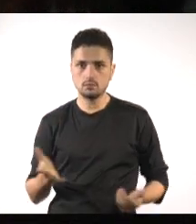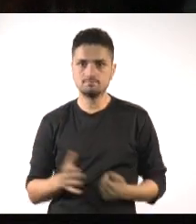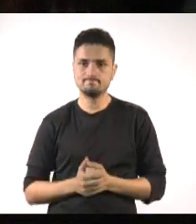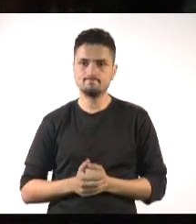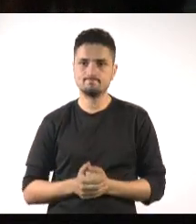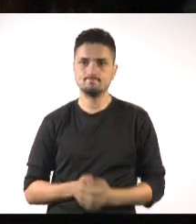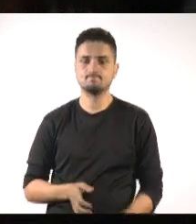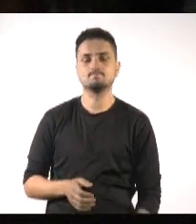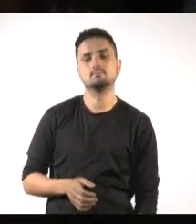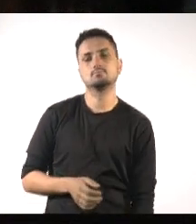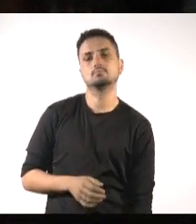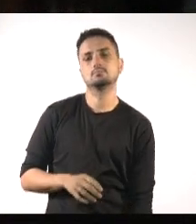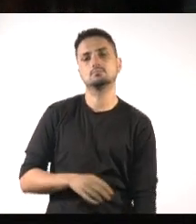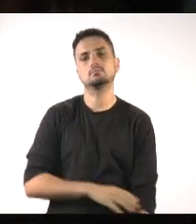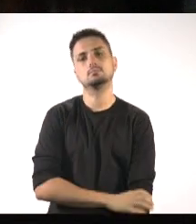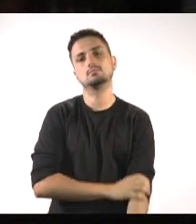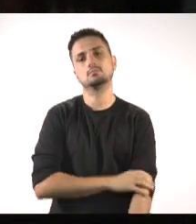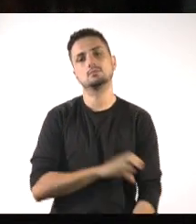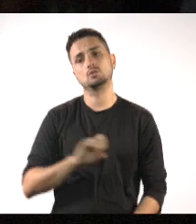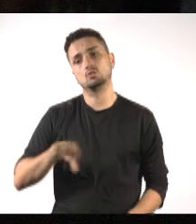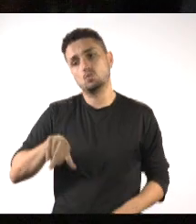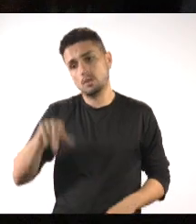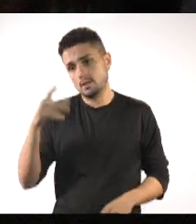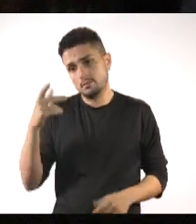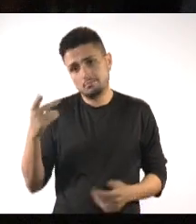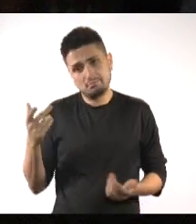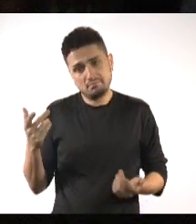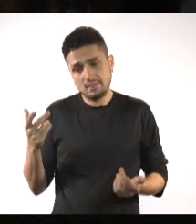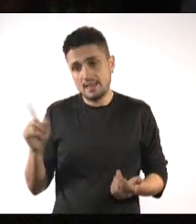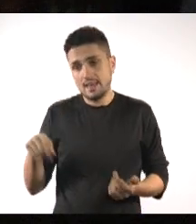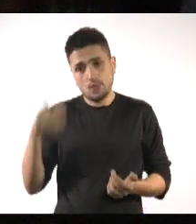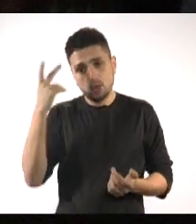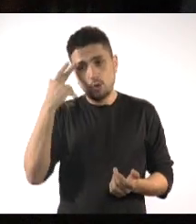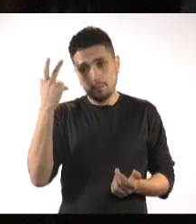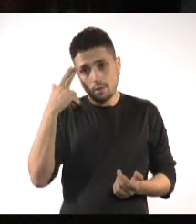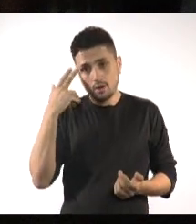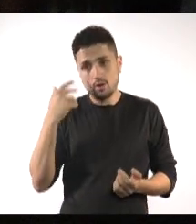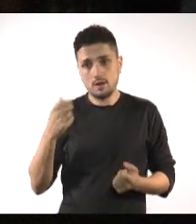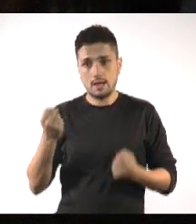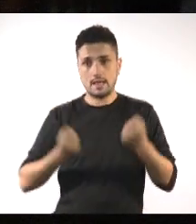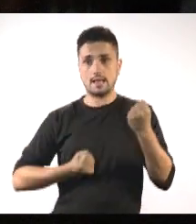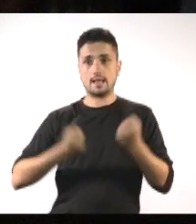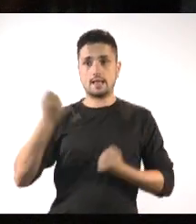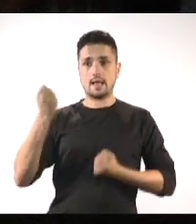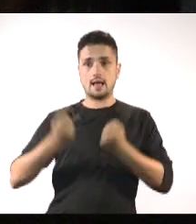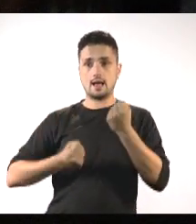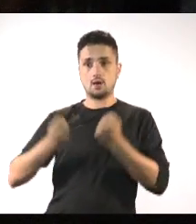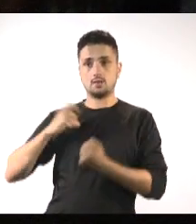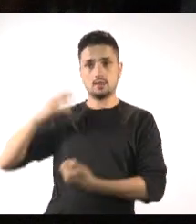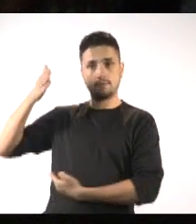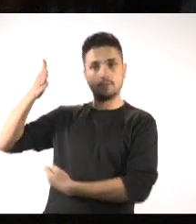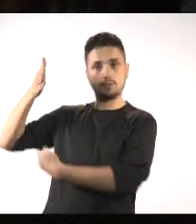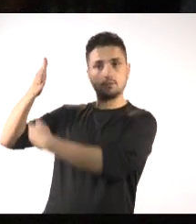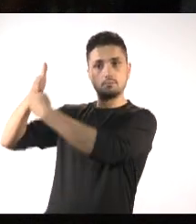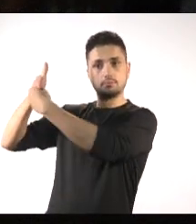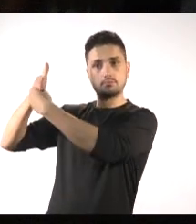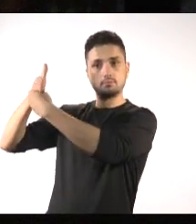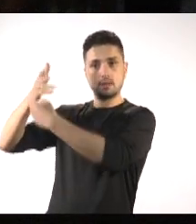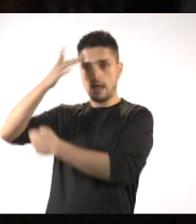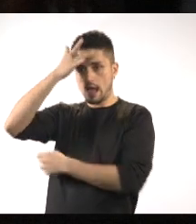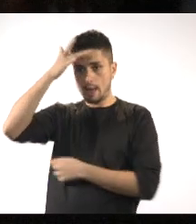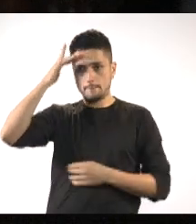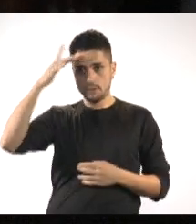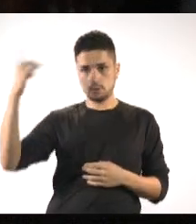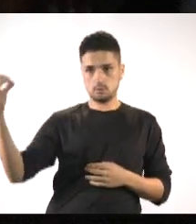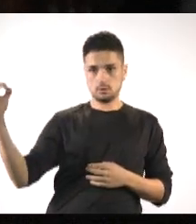incomum a gente passar pela rua com o vidro fechado e mesmo que alguém se aproxime, a gente continua com o vidro